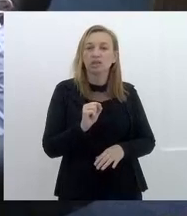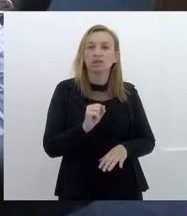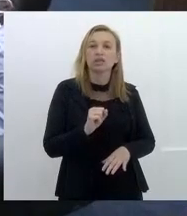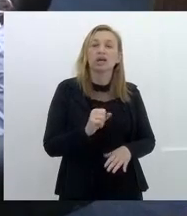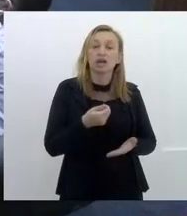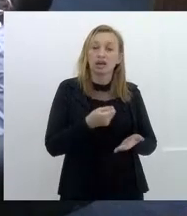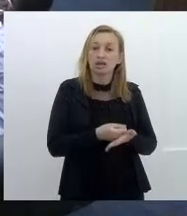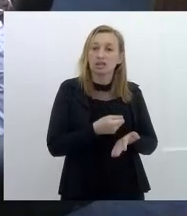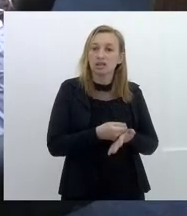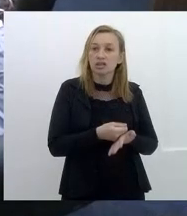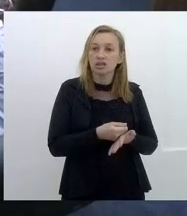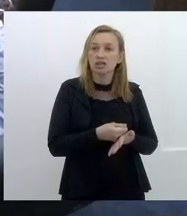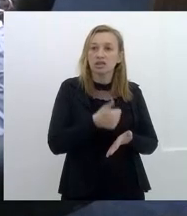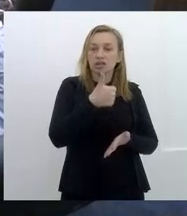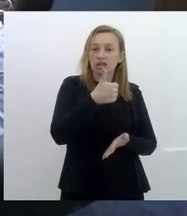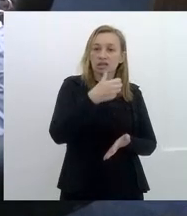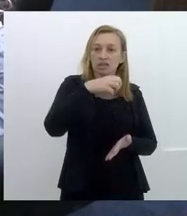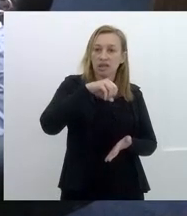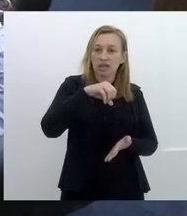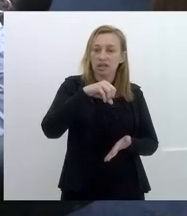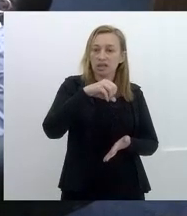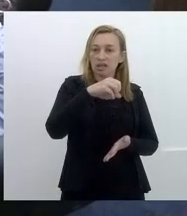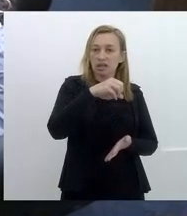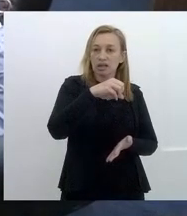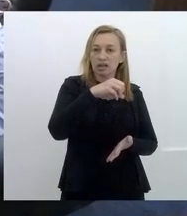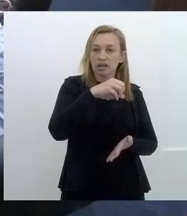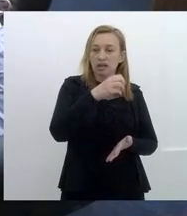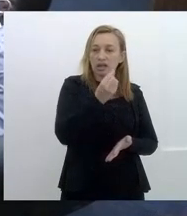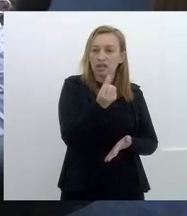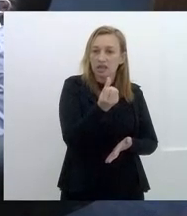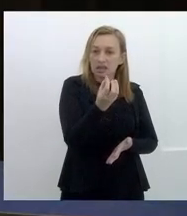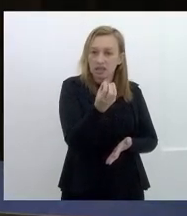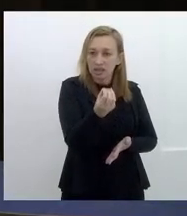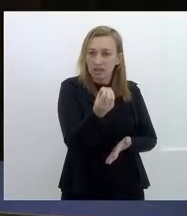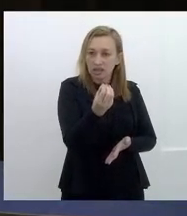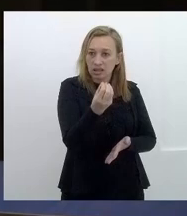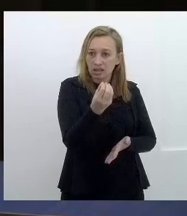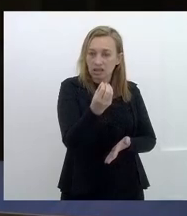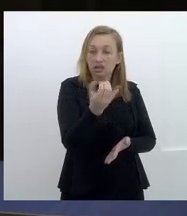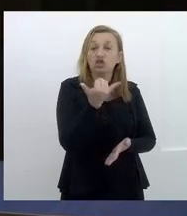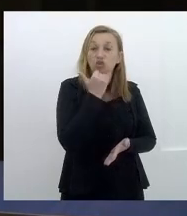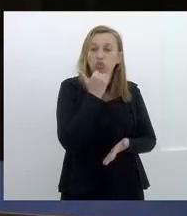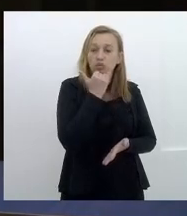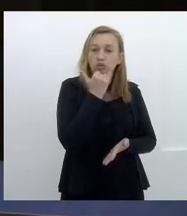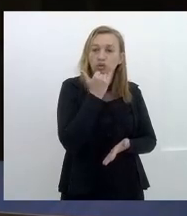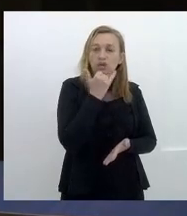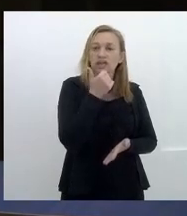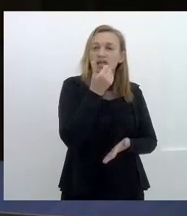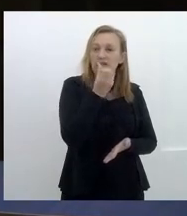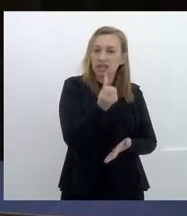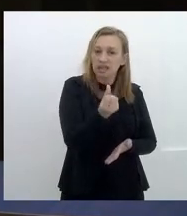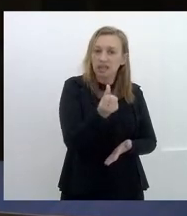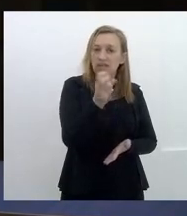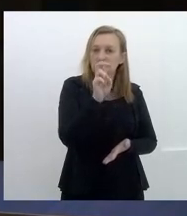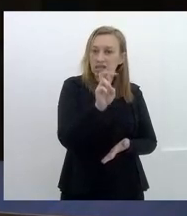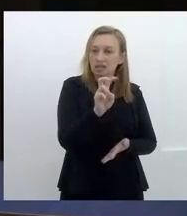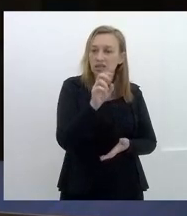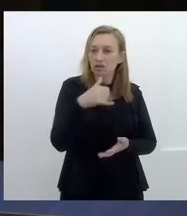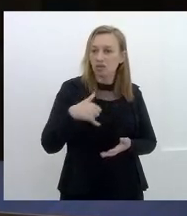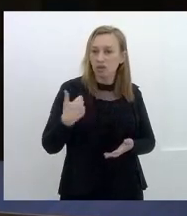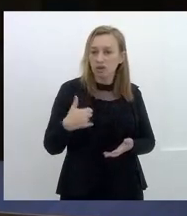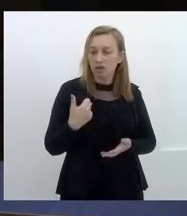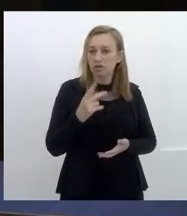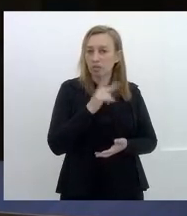exigência de 60 anos é 60 desculpe 61 o anos né